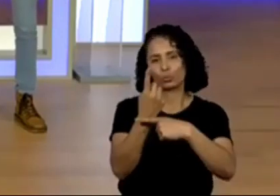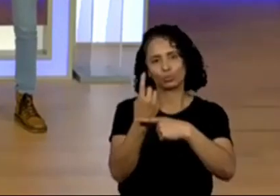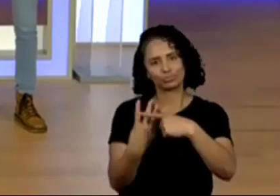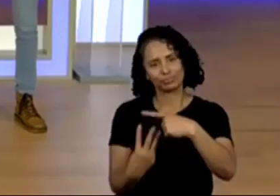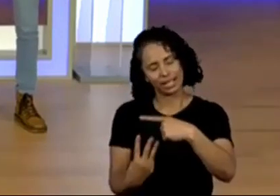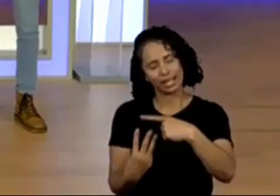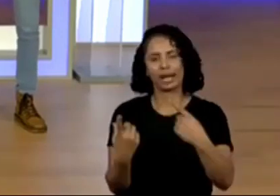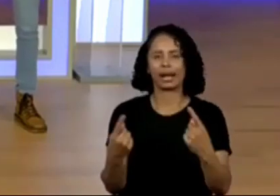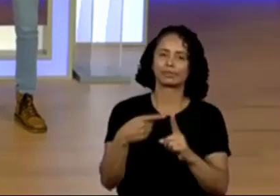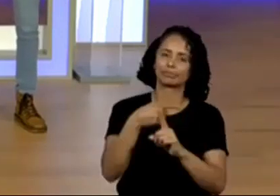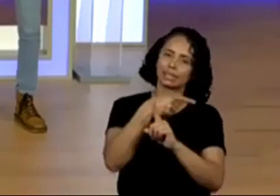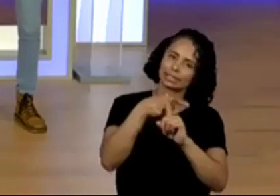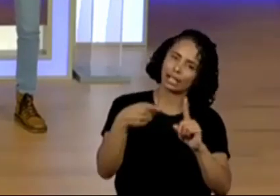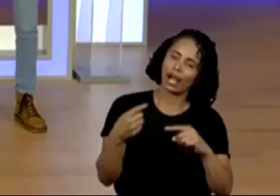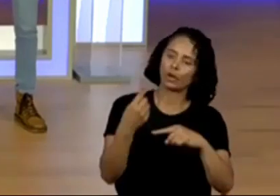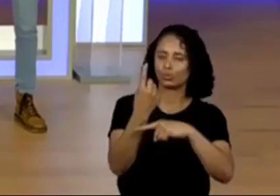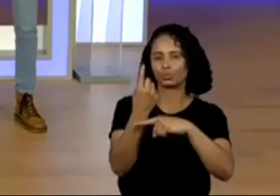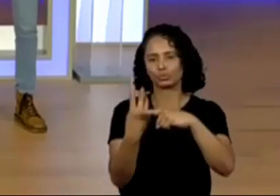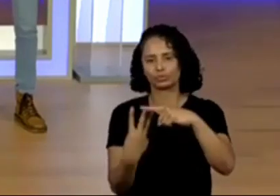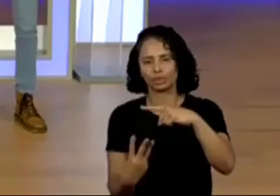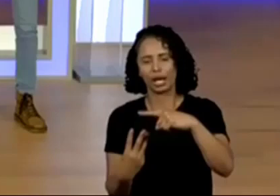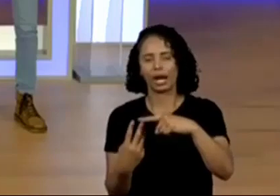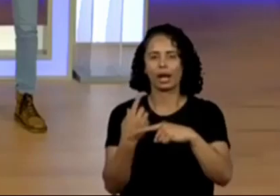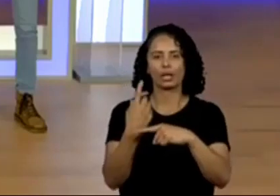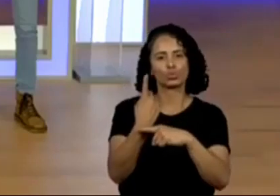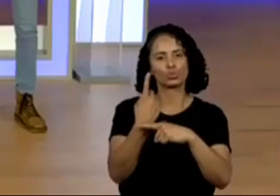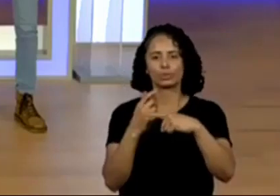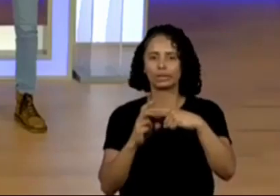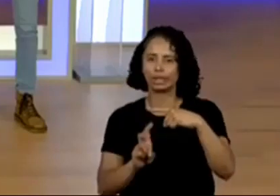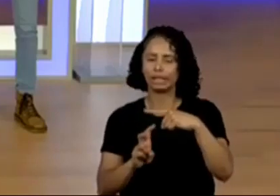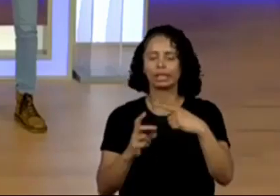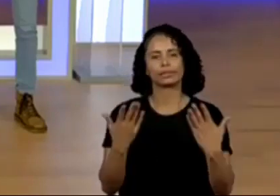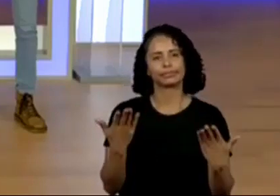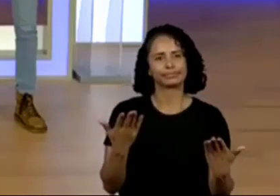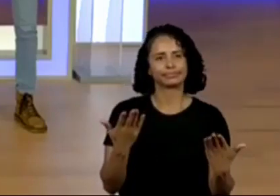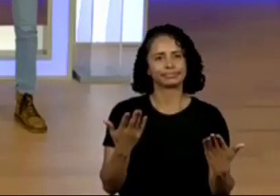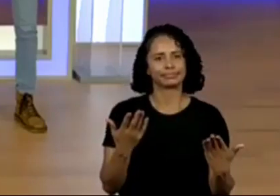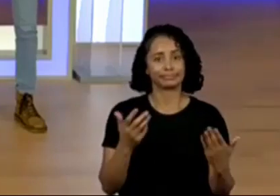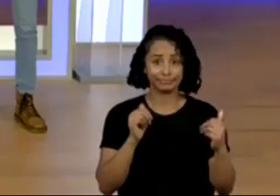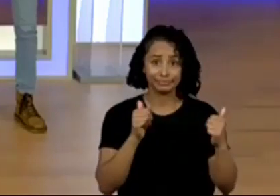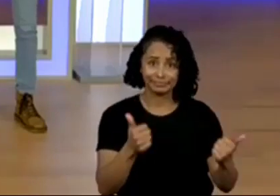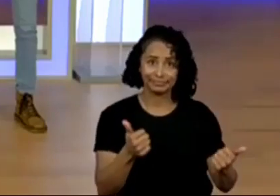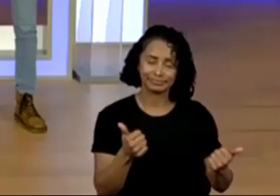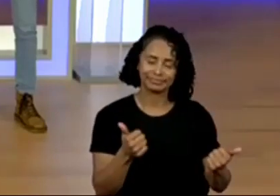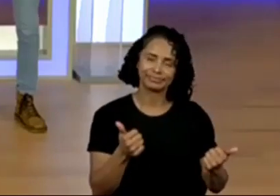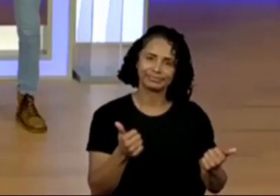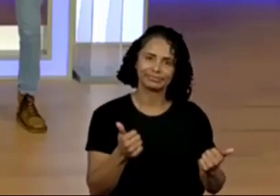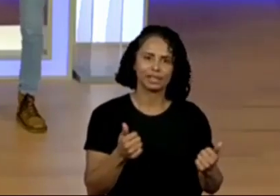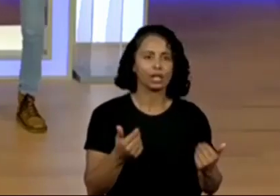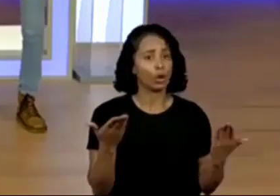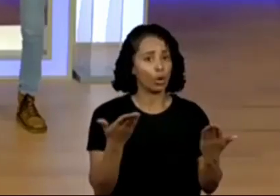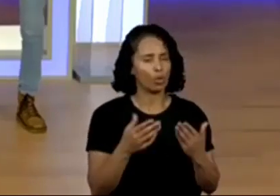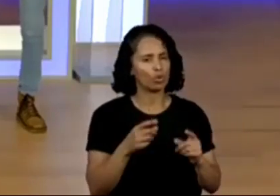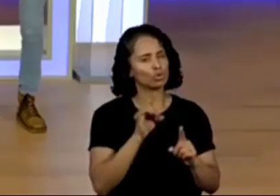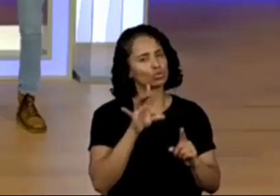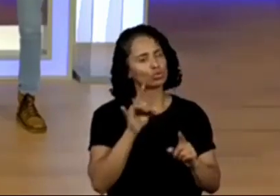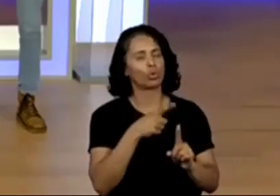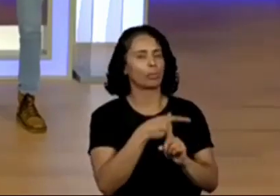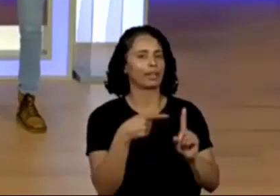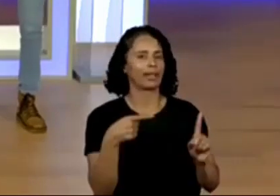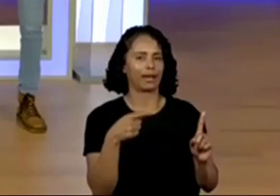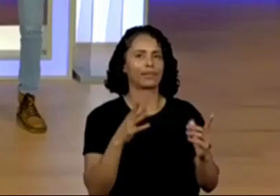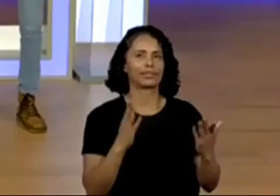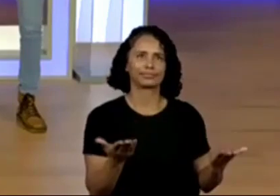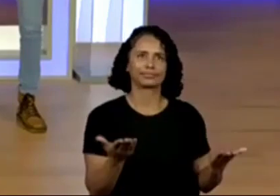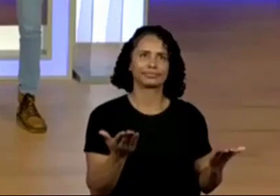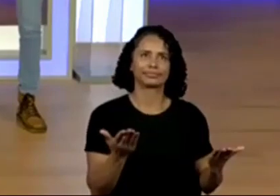isso mesmo. terça parte, quarta parte, quinta parte. Isso aí. Continuaremos Para essas 4 estudando. aulas a gente já fez a metade. Não é isso? Olha